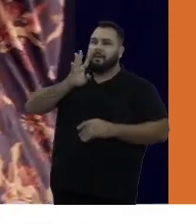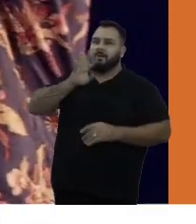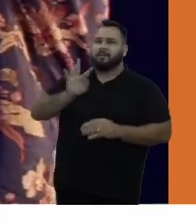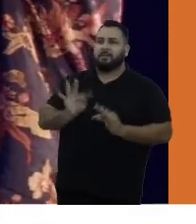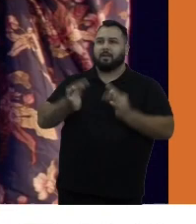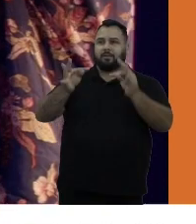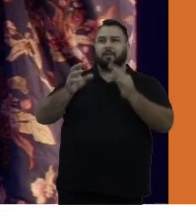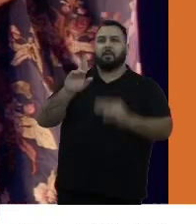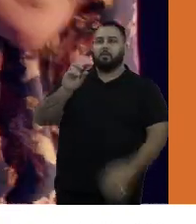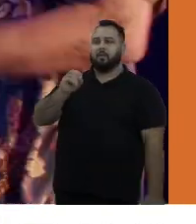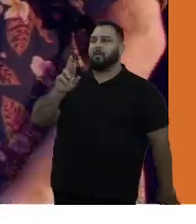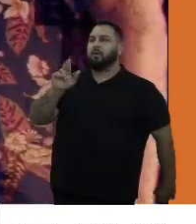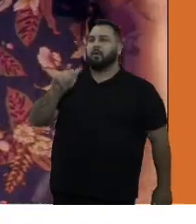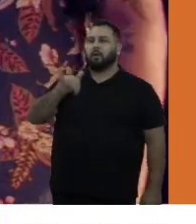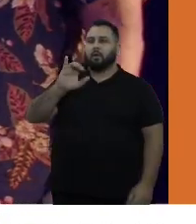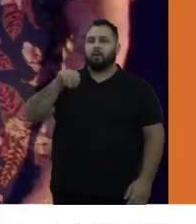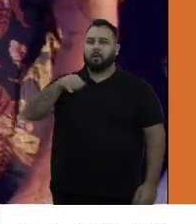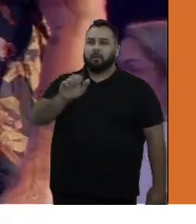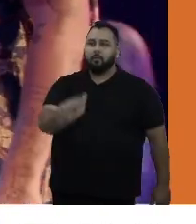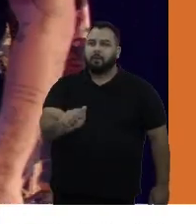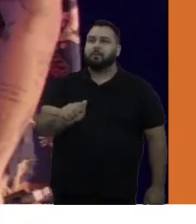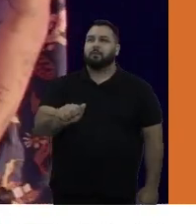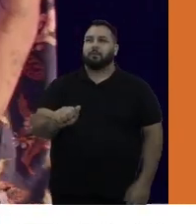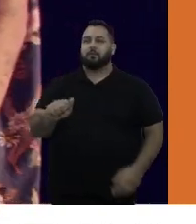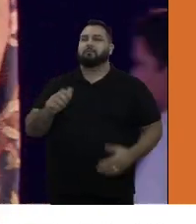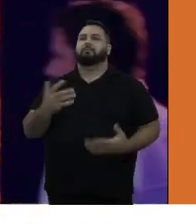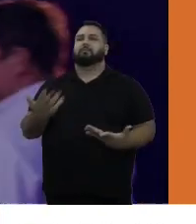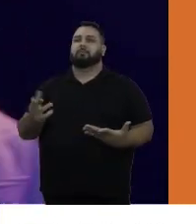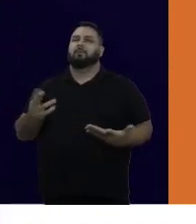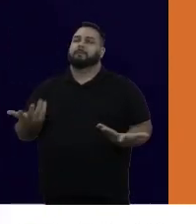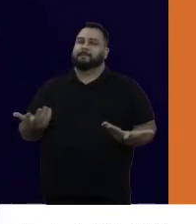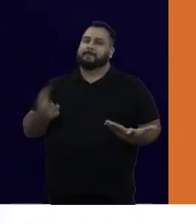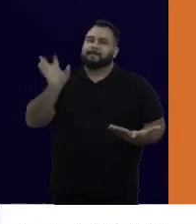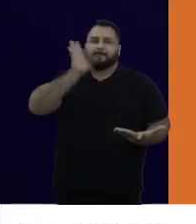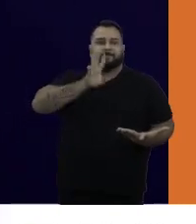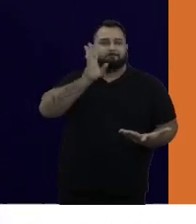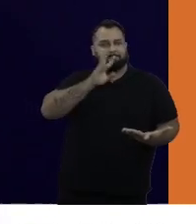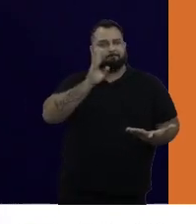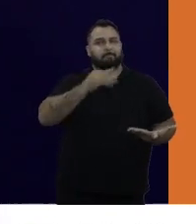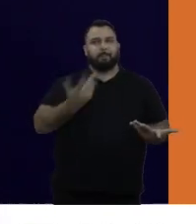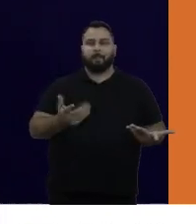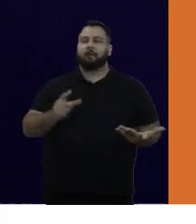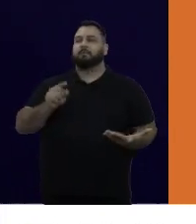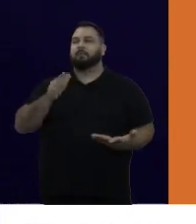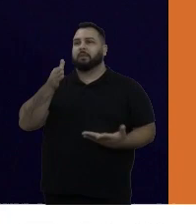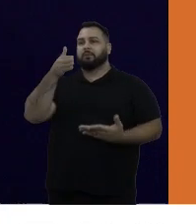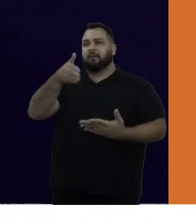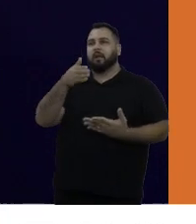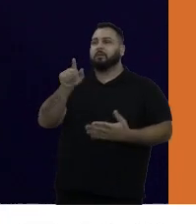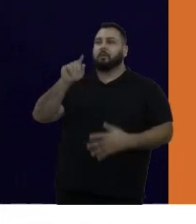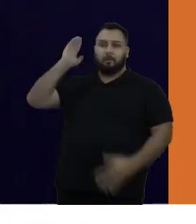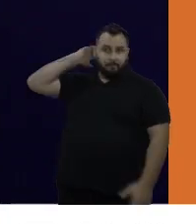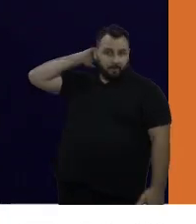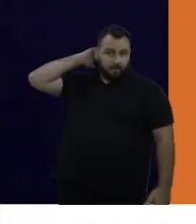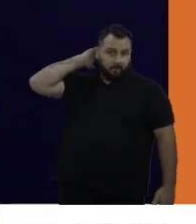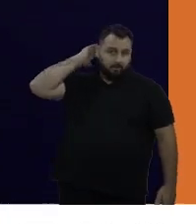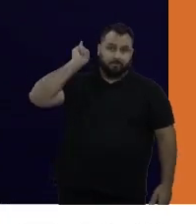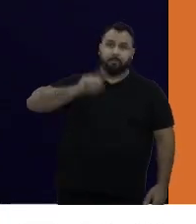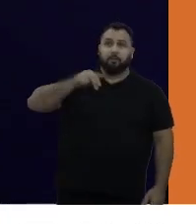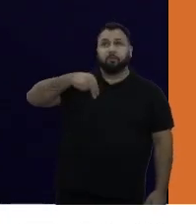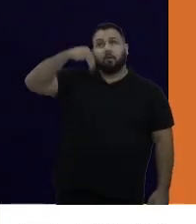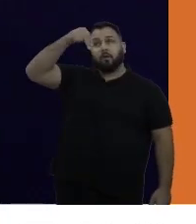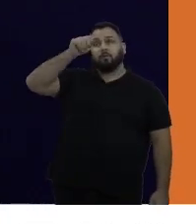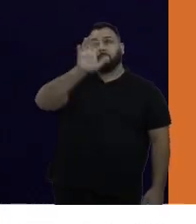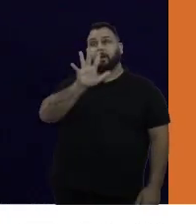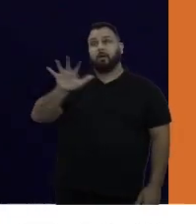está em Roraima, você acredita? Poder falar para a gente de que bacana Roraima. Tive recentemente no Pará, fui ao Norte, fui a